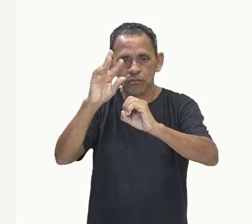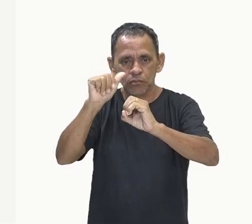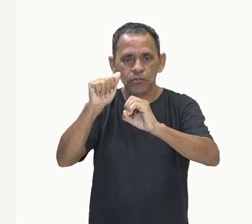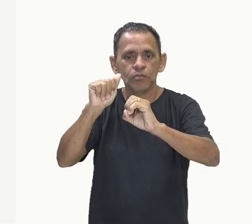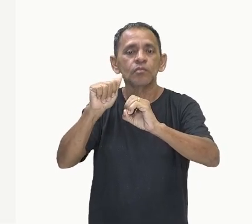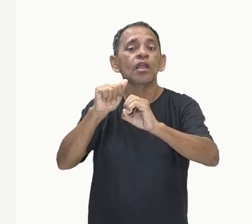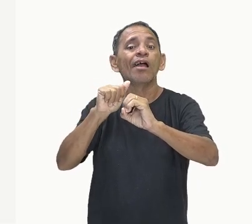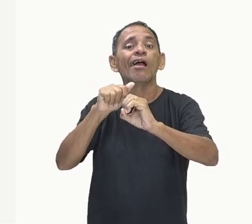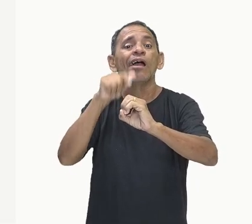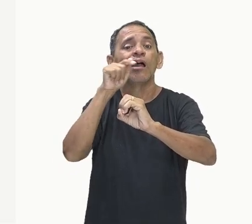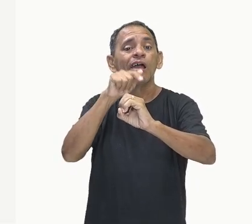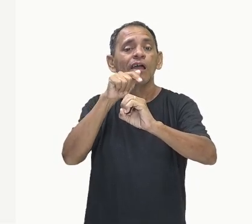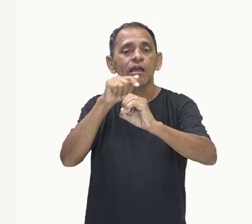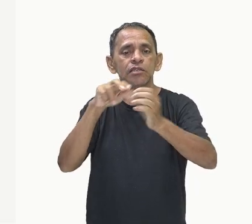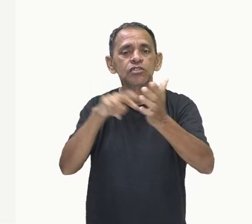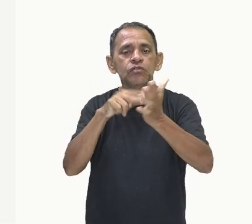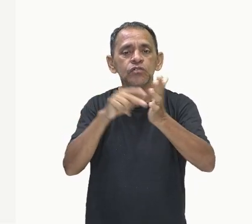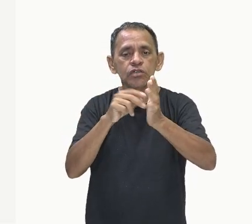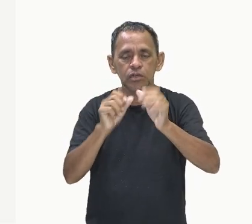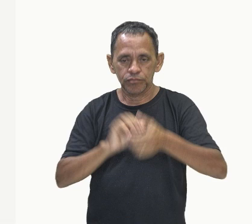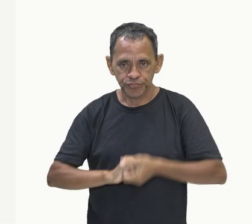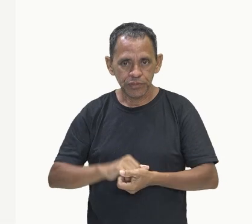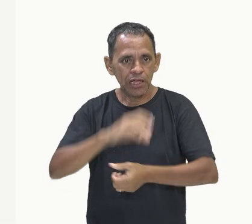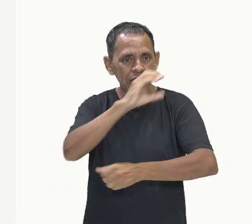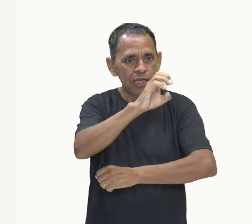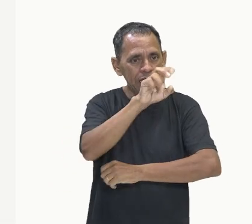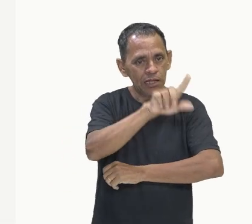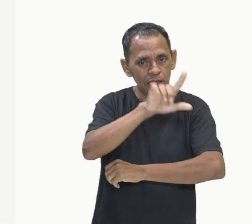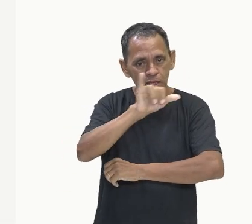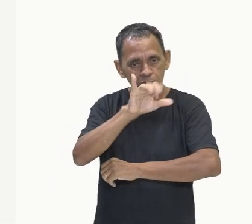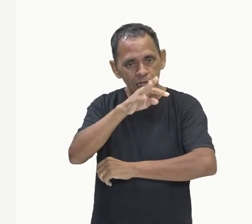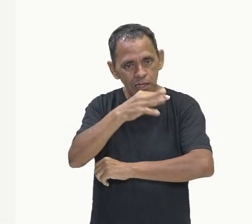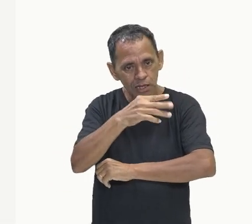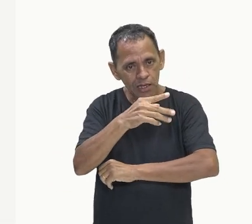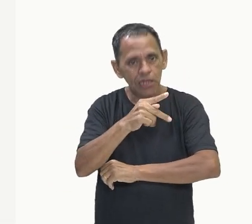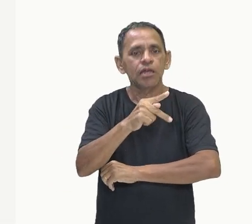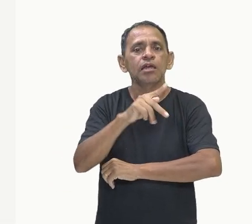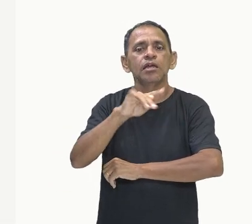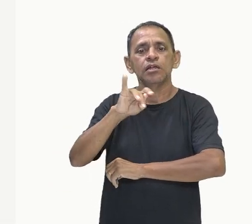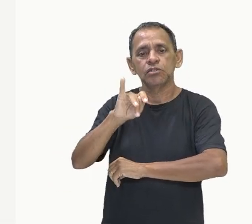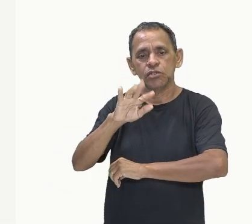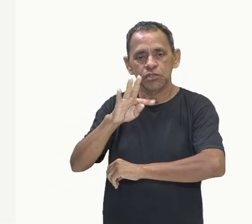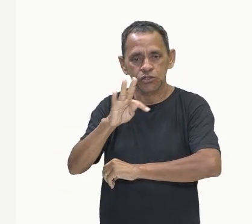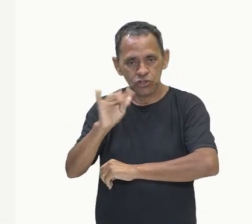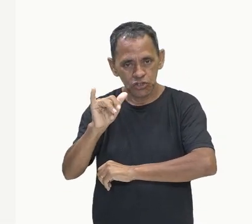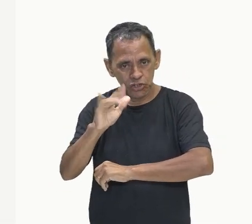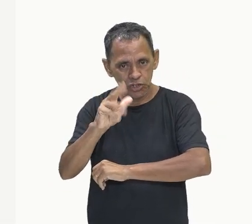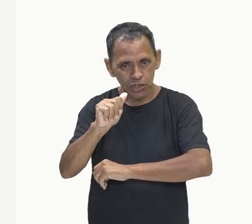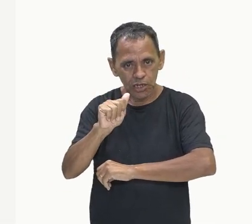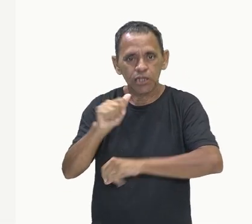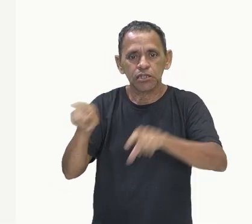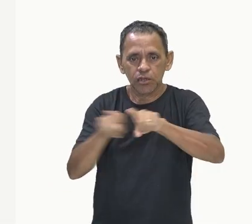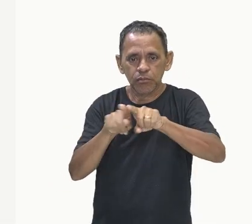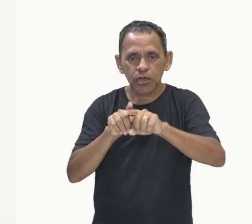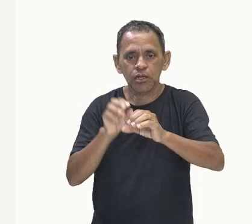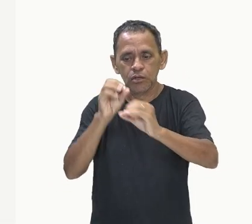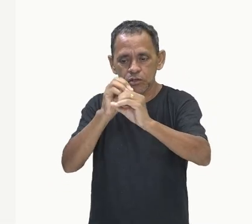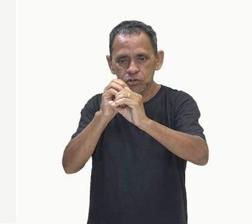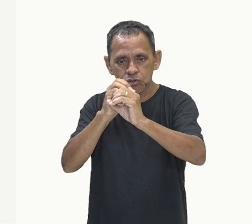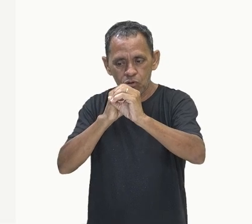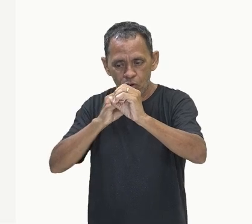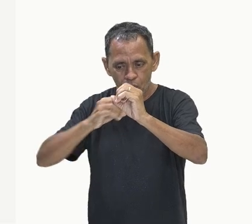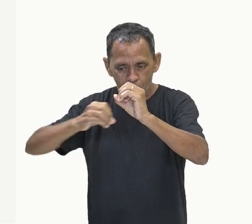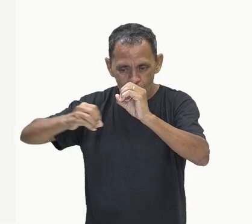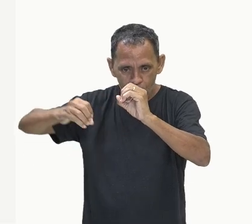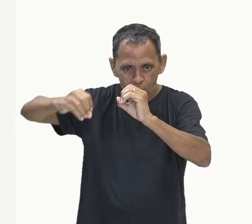elíptica. E onde é que está o Sol? O Sol ocupa um dos focos da elipse. Então, voltando